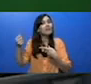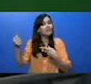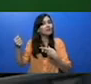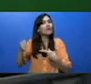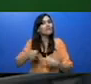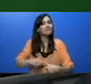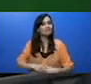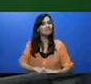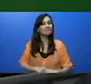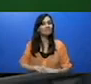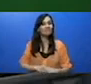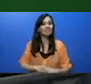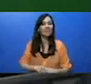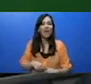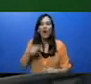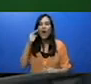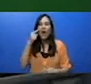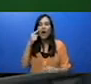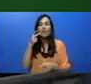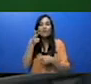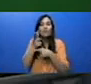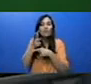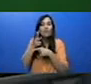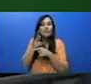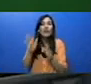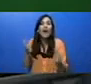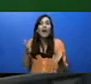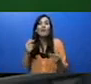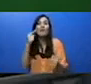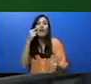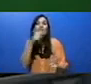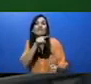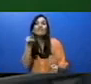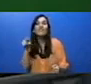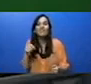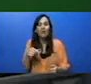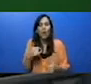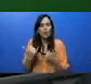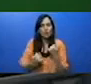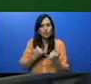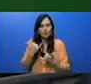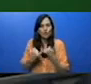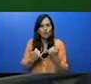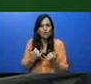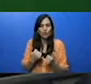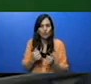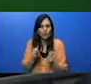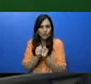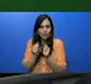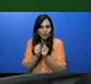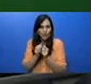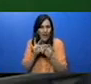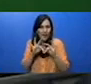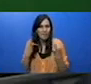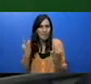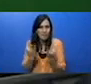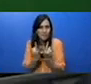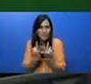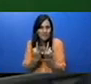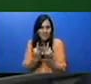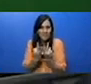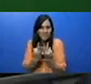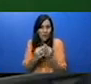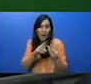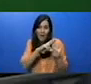acompanhar um jogo que foi feito com muito carinho para vocês, tá bom? Para vocês jogarem em casa,